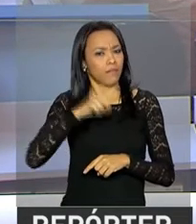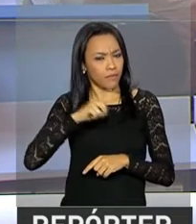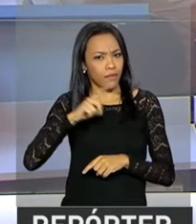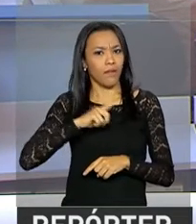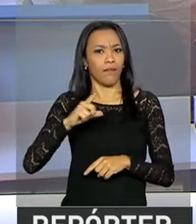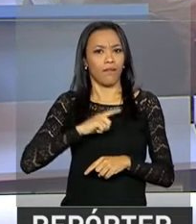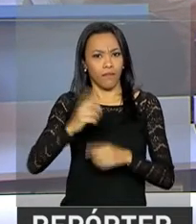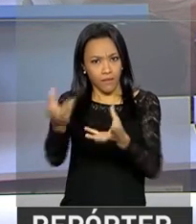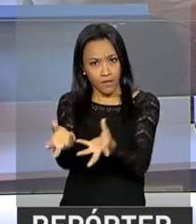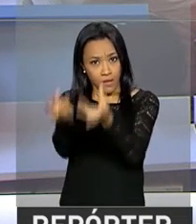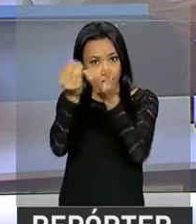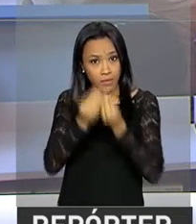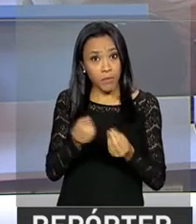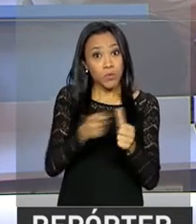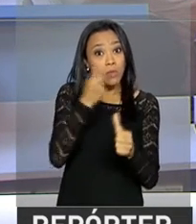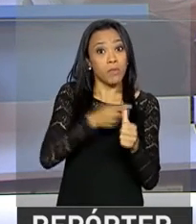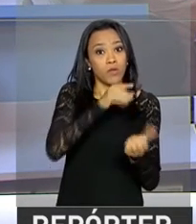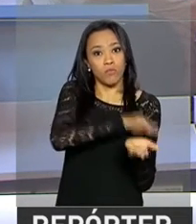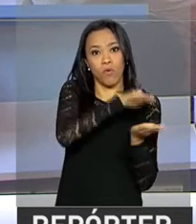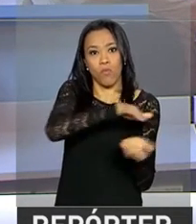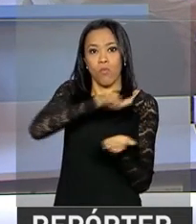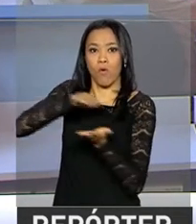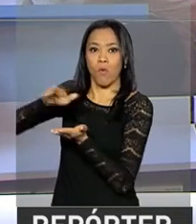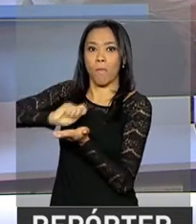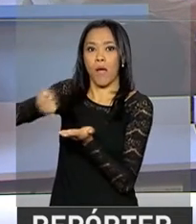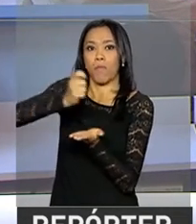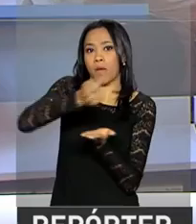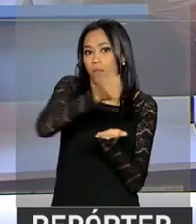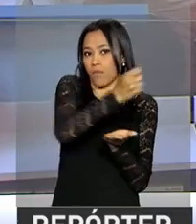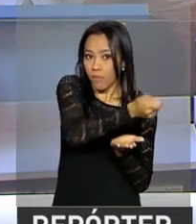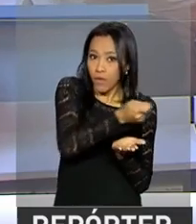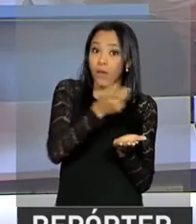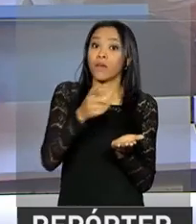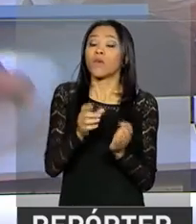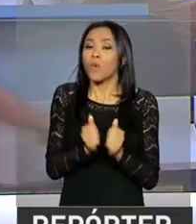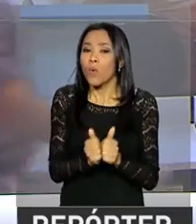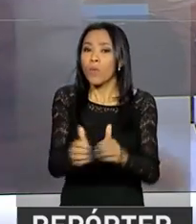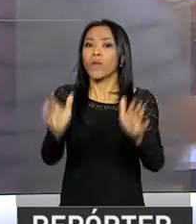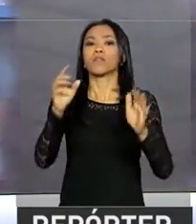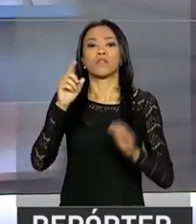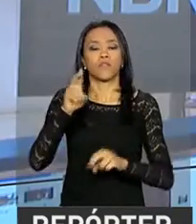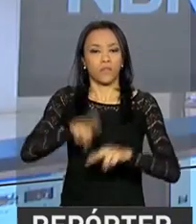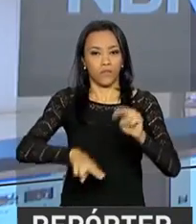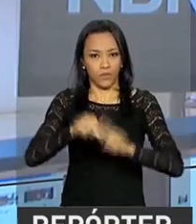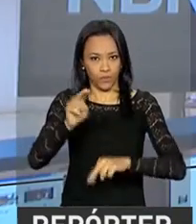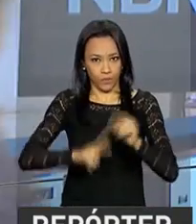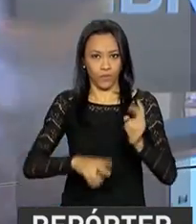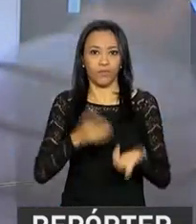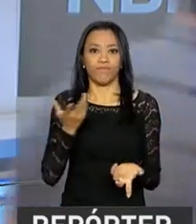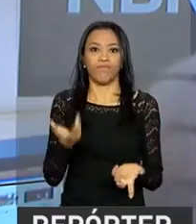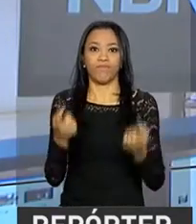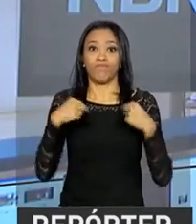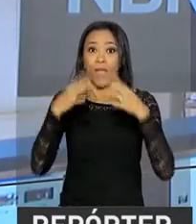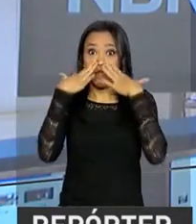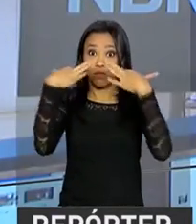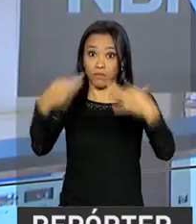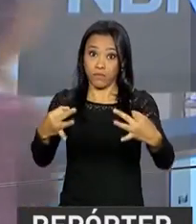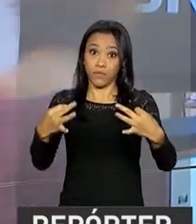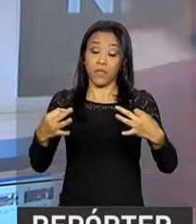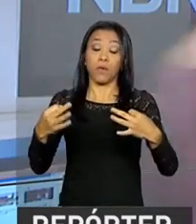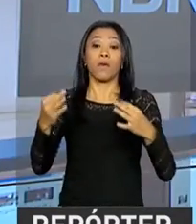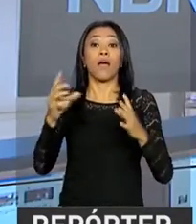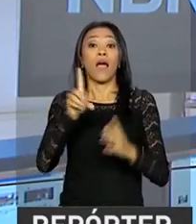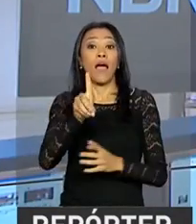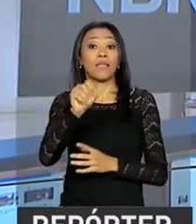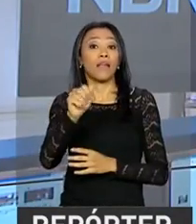a restituição nos primeiros lotes o dinheiro começa a ser liberado em junho e ficar atento à data para que